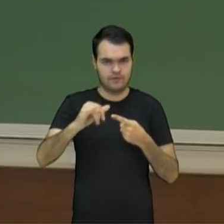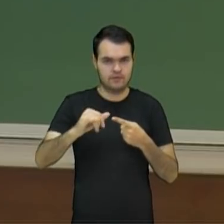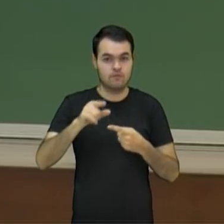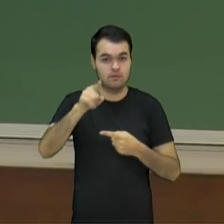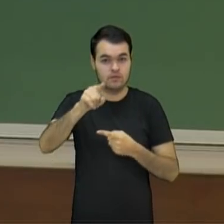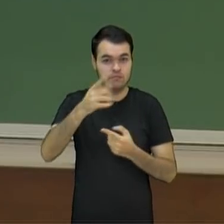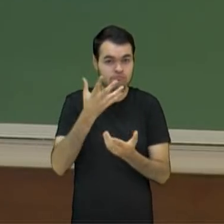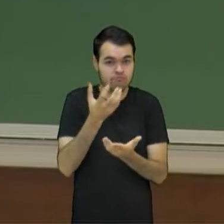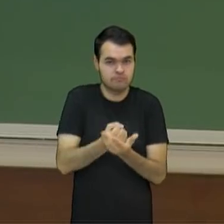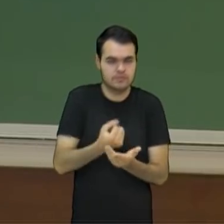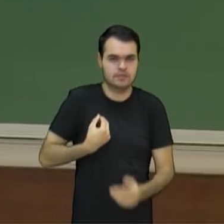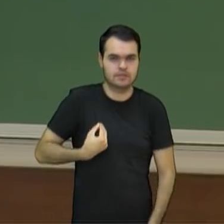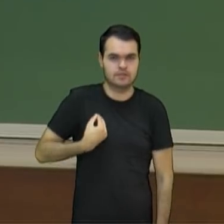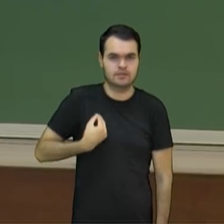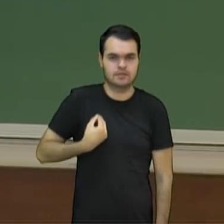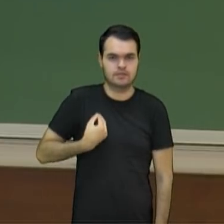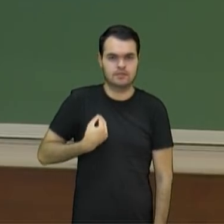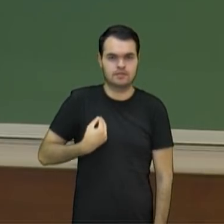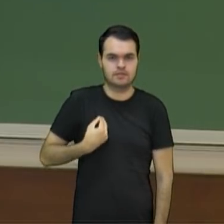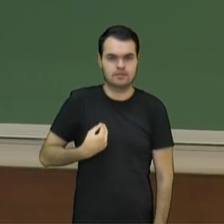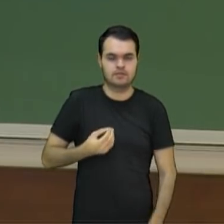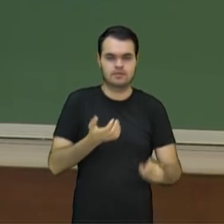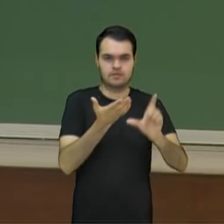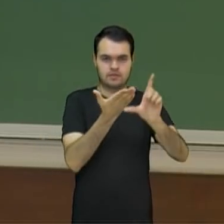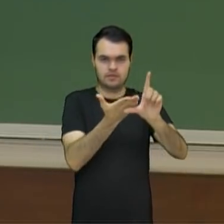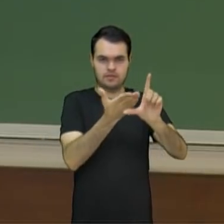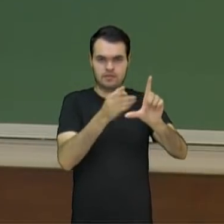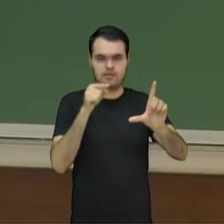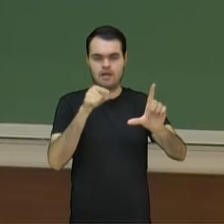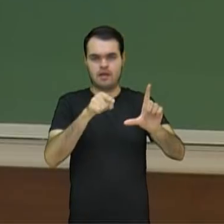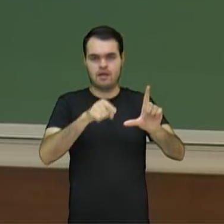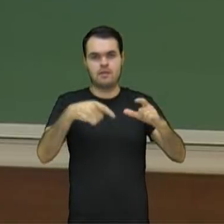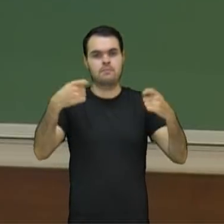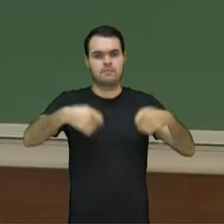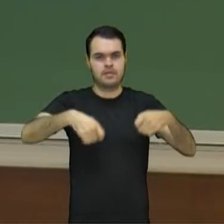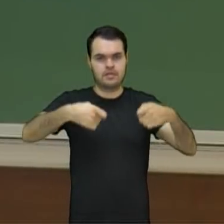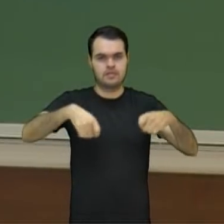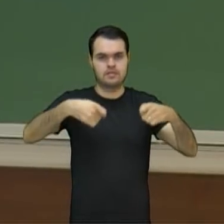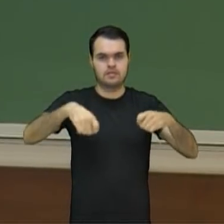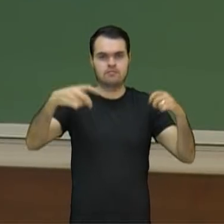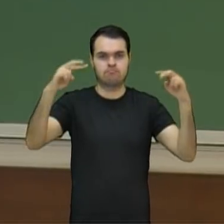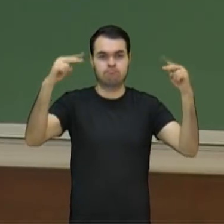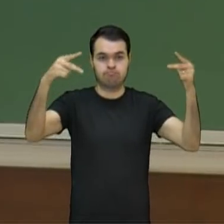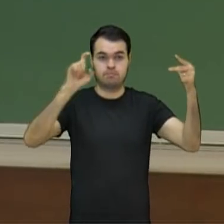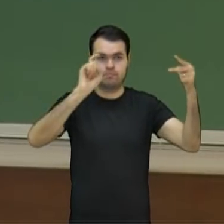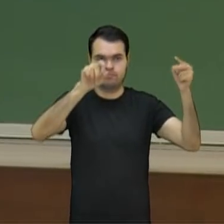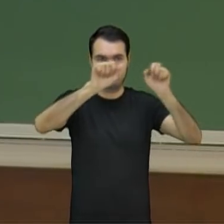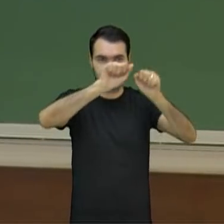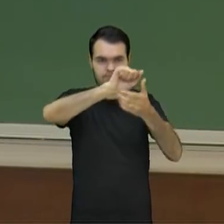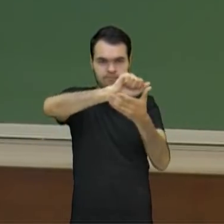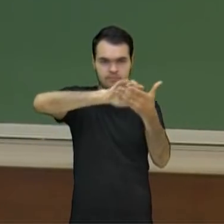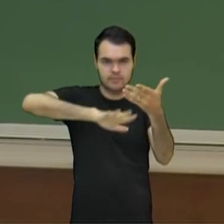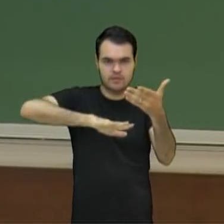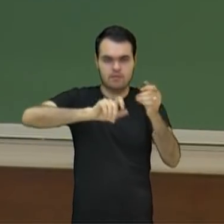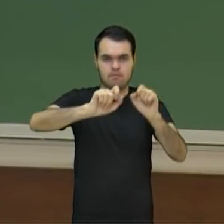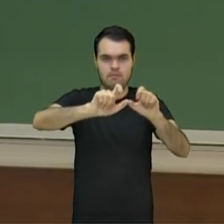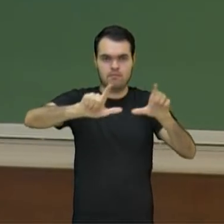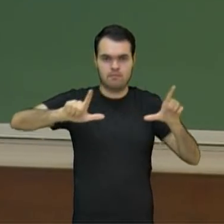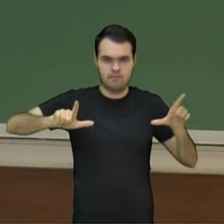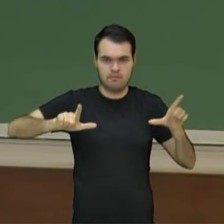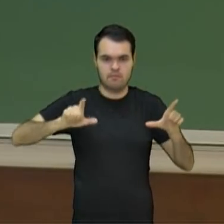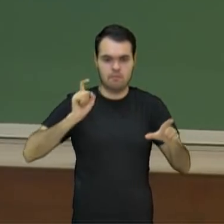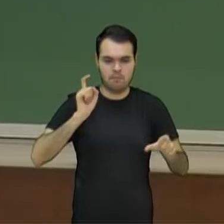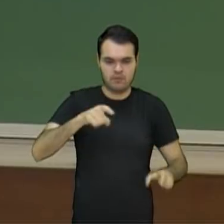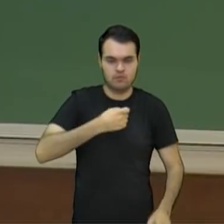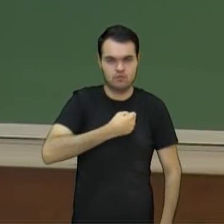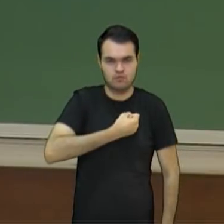sua presença no Classroom, é necessário você entrar na atividade obrigatória, clicar no